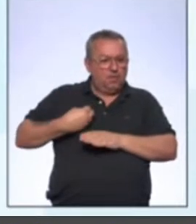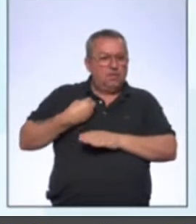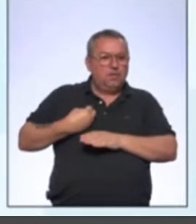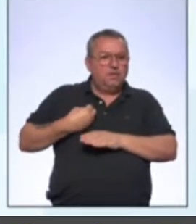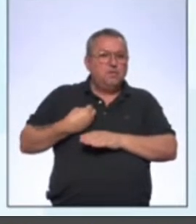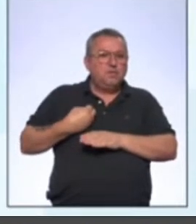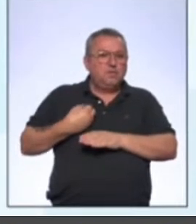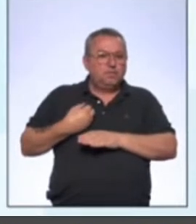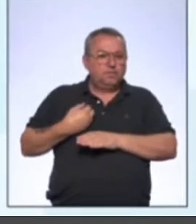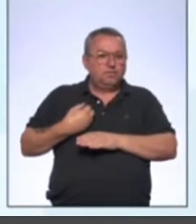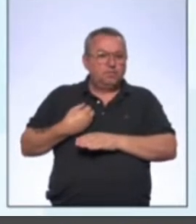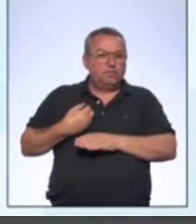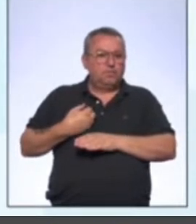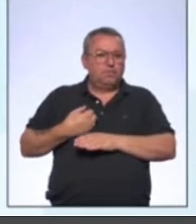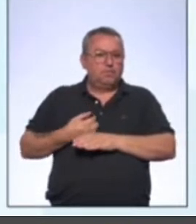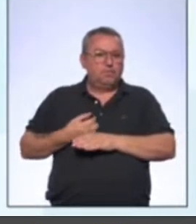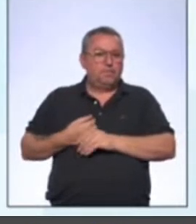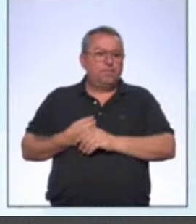trecho do texto, né?